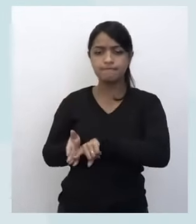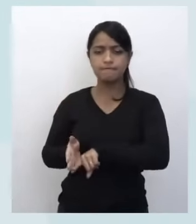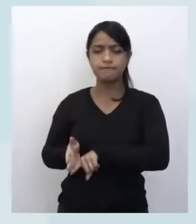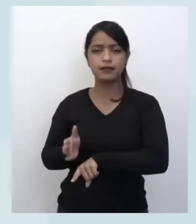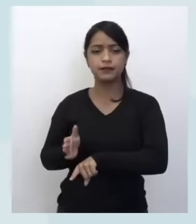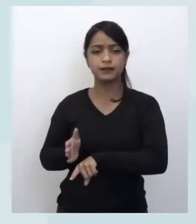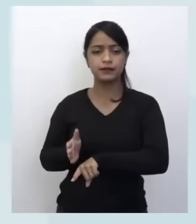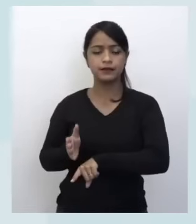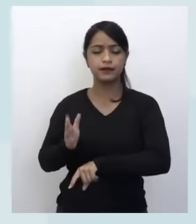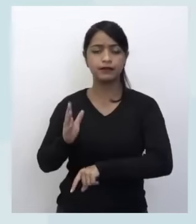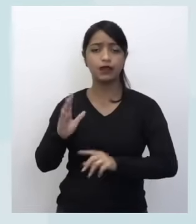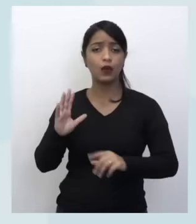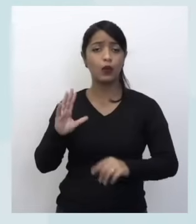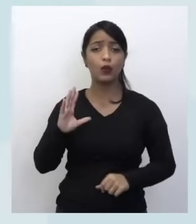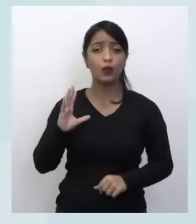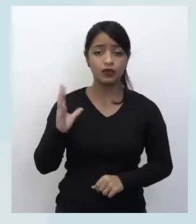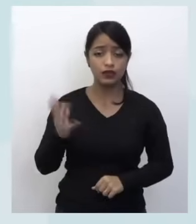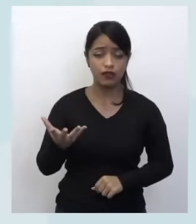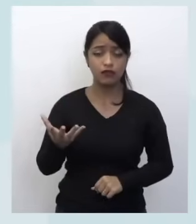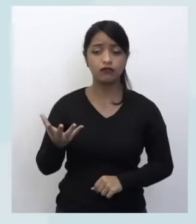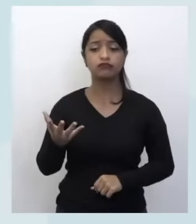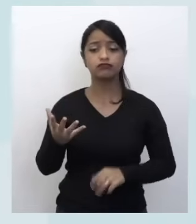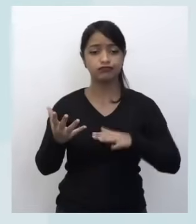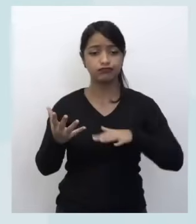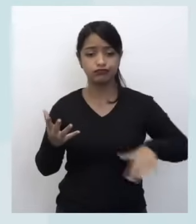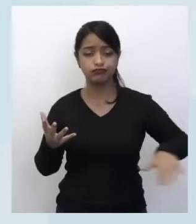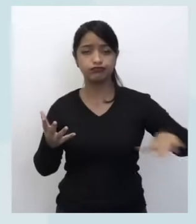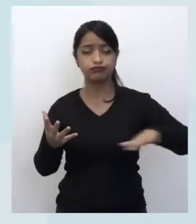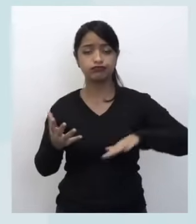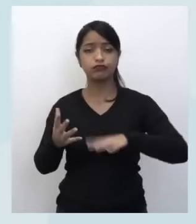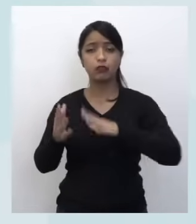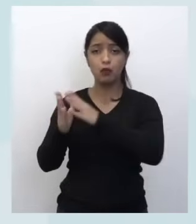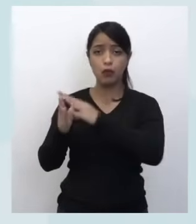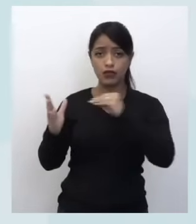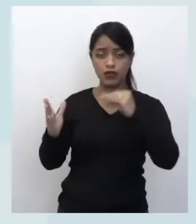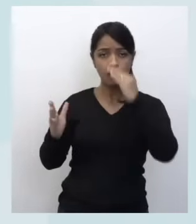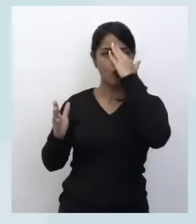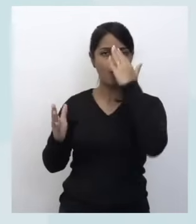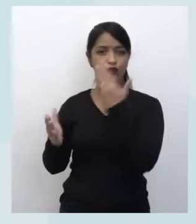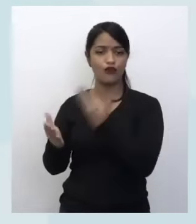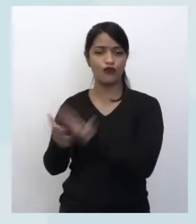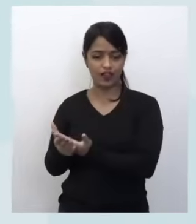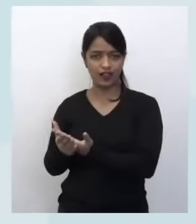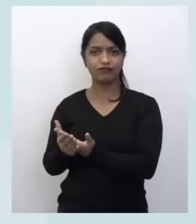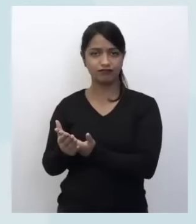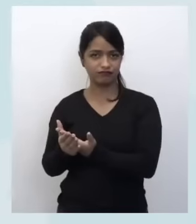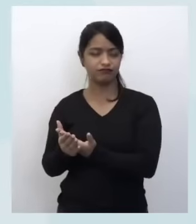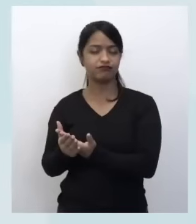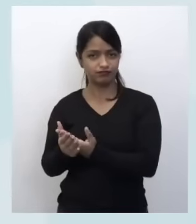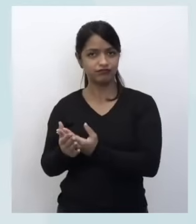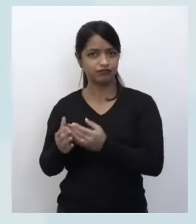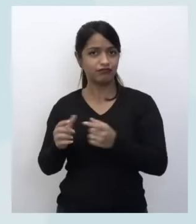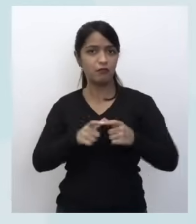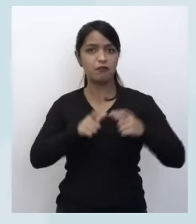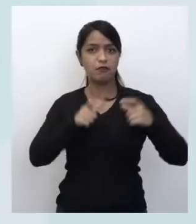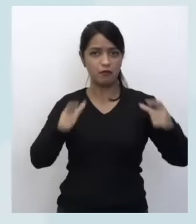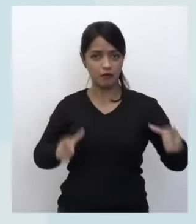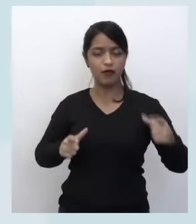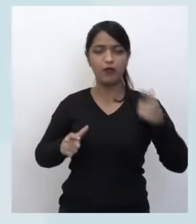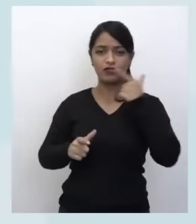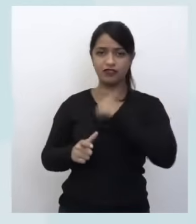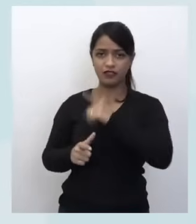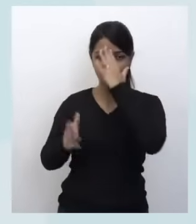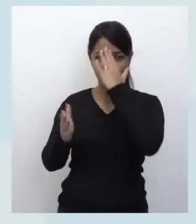pesquisas possibilitou o aumento da confiança desses modelos, né, da confiança desses